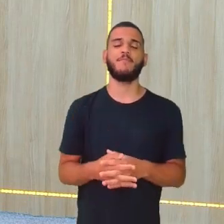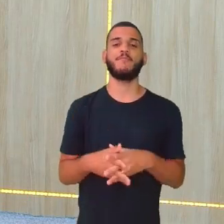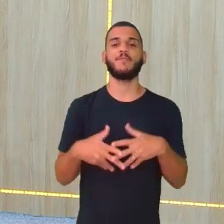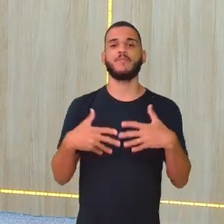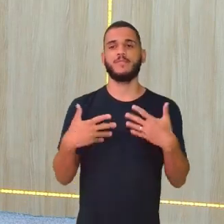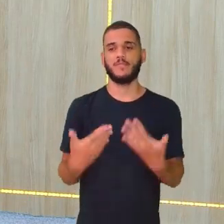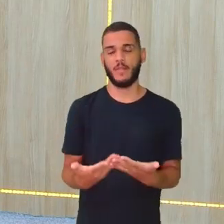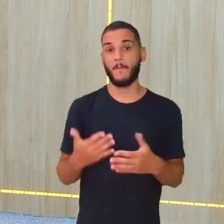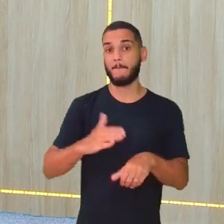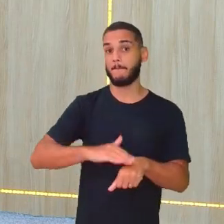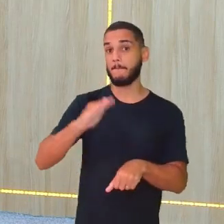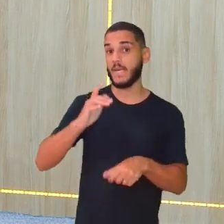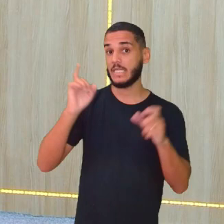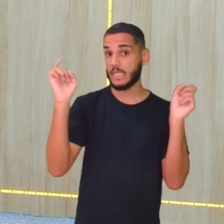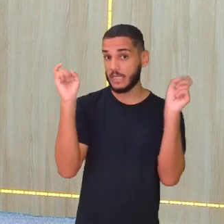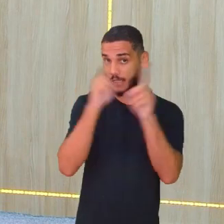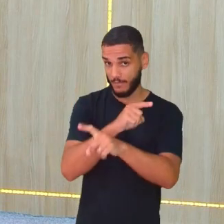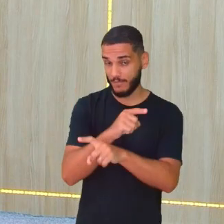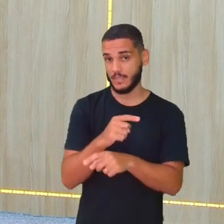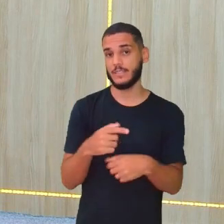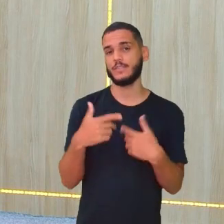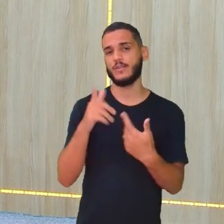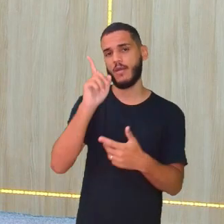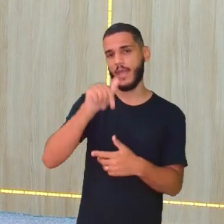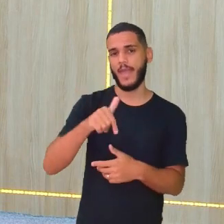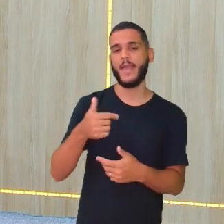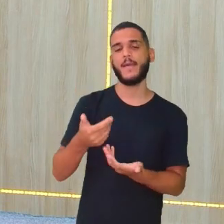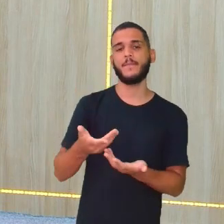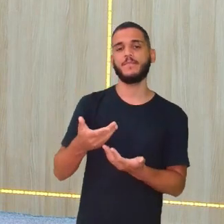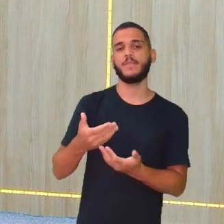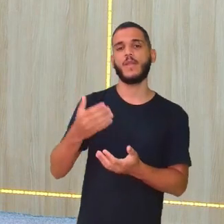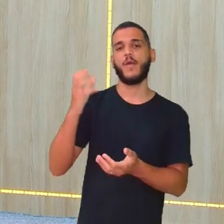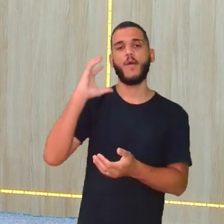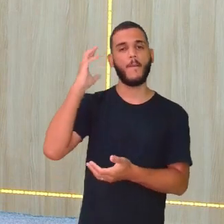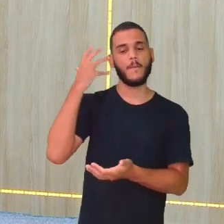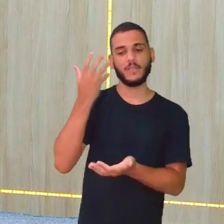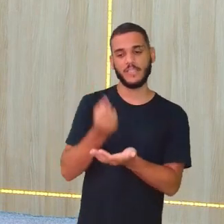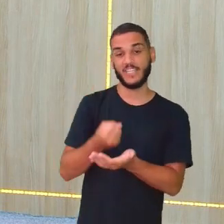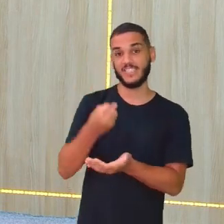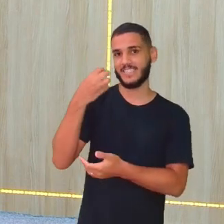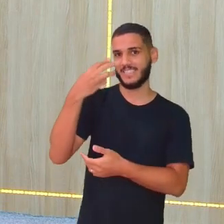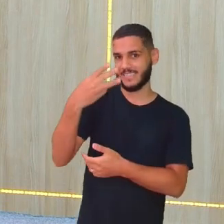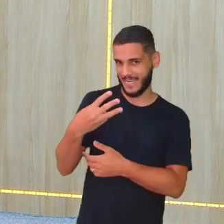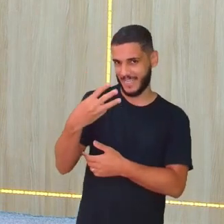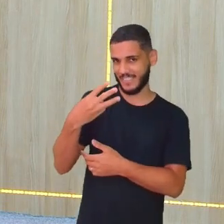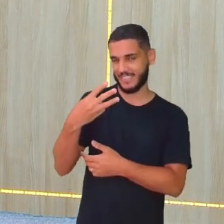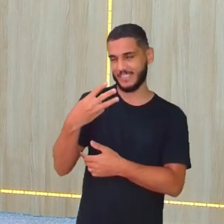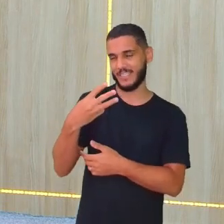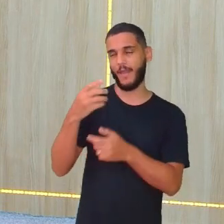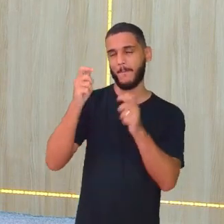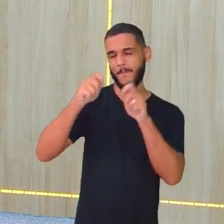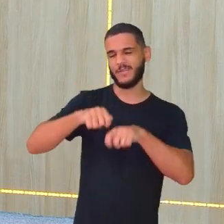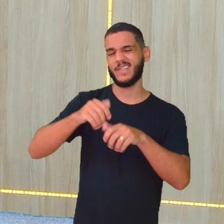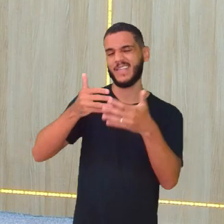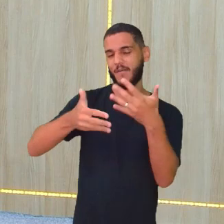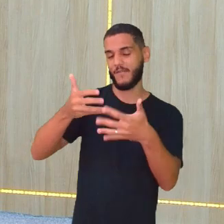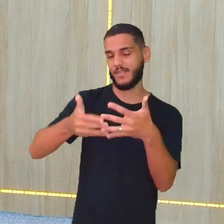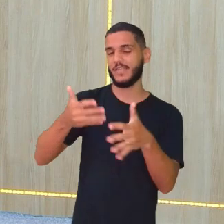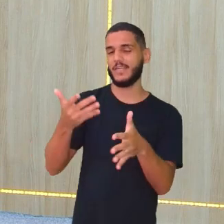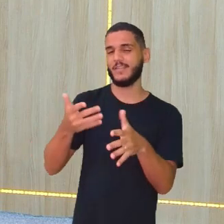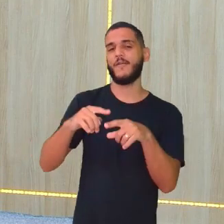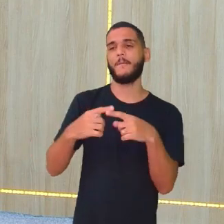O mais difícil de todos é o episódio 3, se eu não me engano. Não posso até estar concluindo a ordem agora, mas